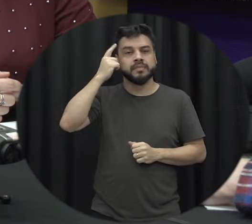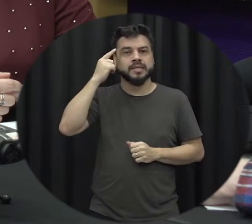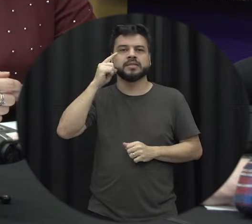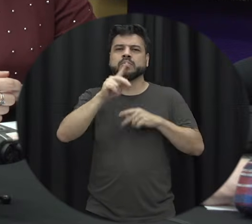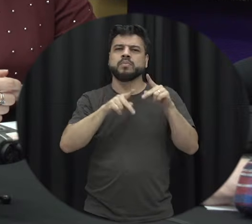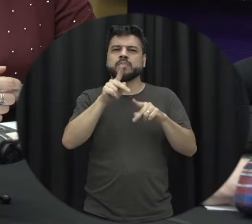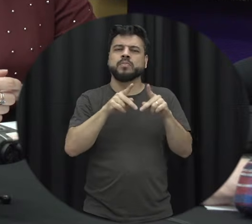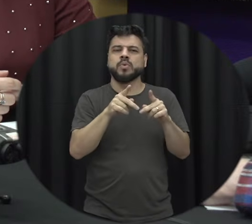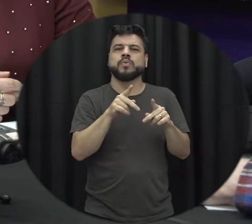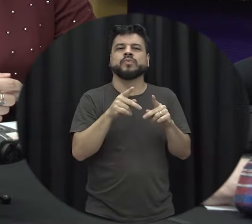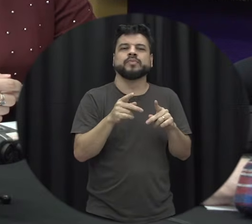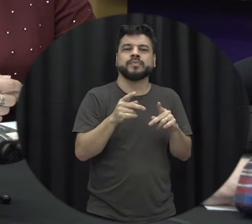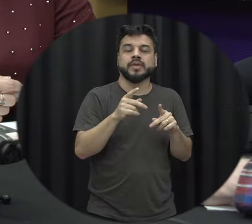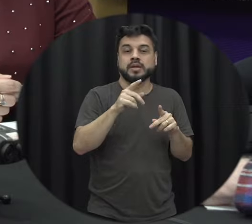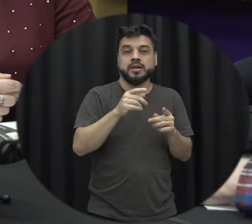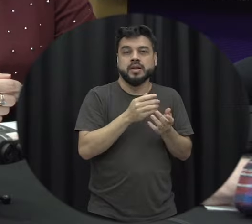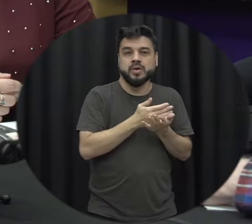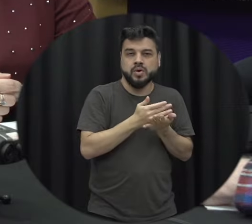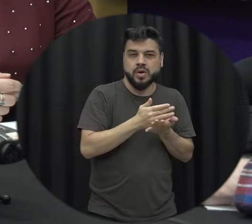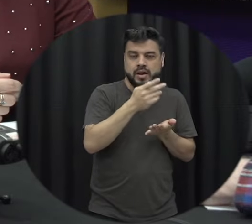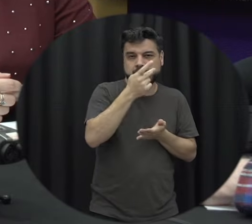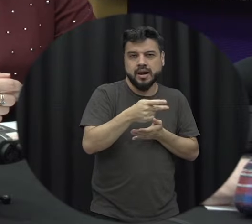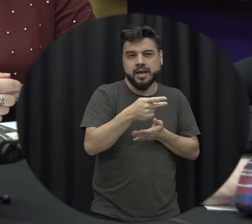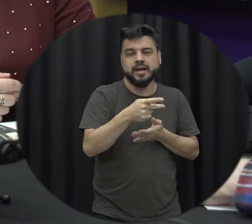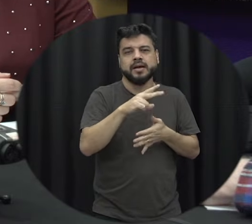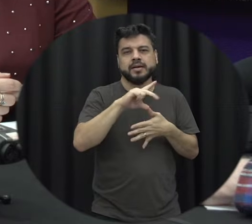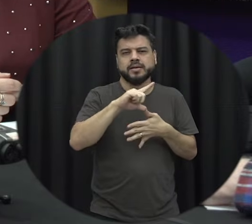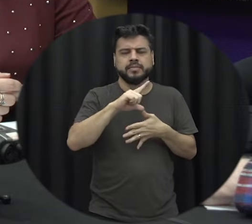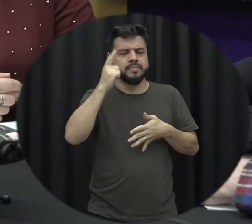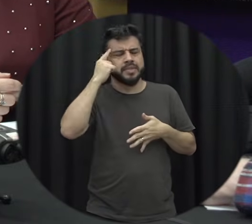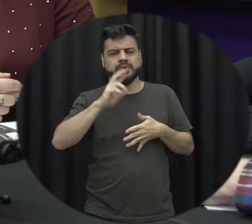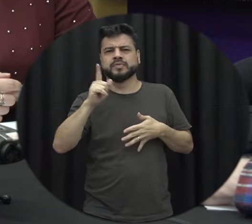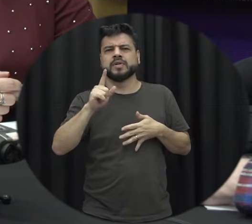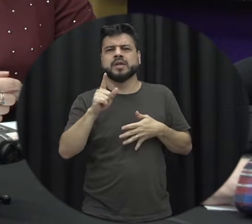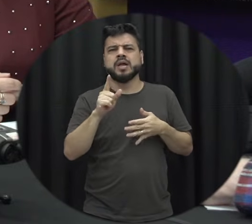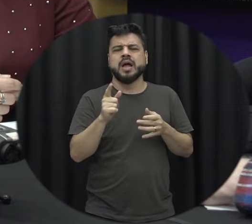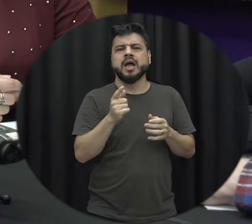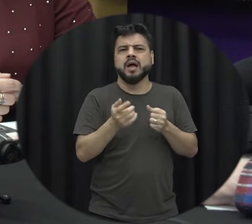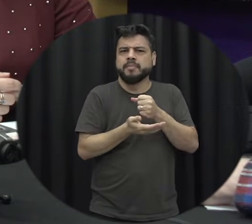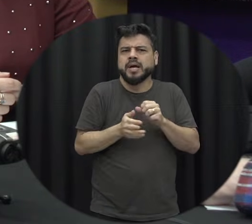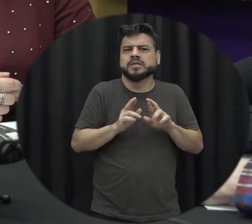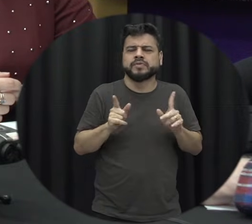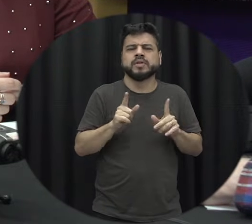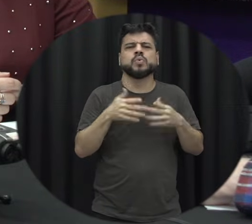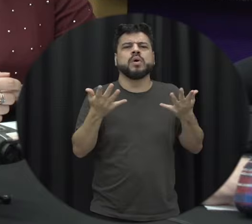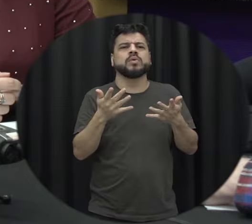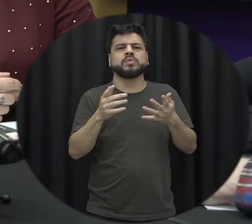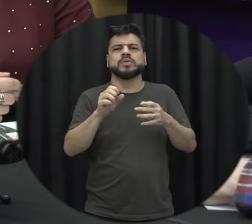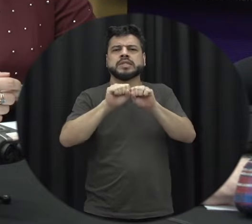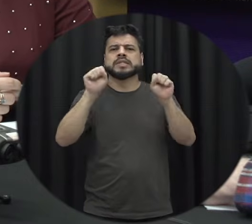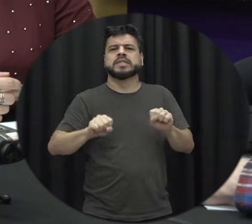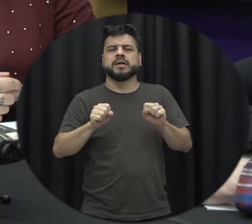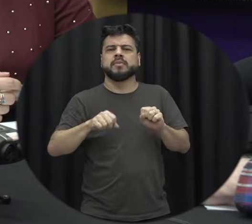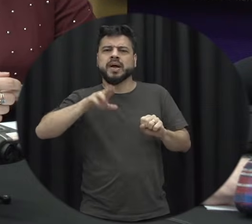originários, eles têm uma outra forma de ver o mundo e os sistemas de base deles mudam, né? Quais os sistemas mais utilizados?